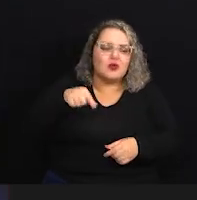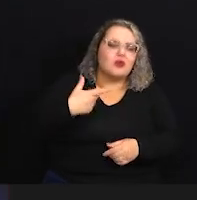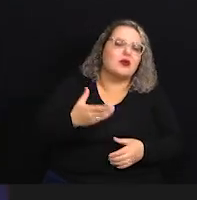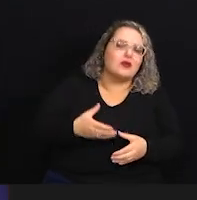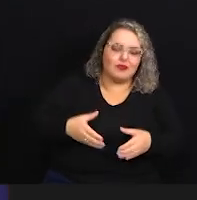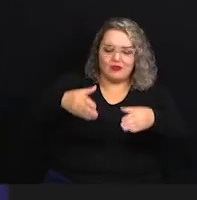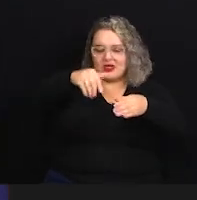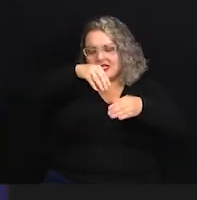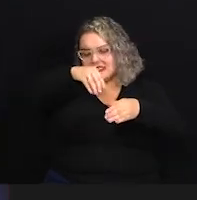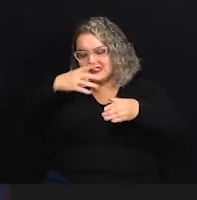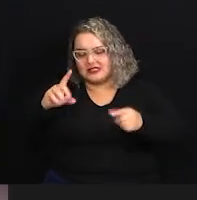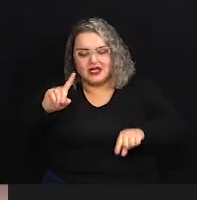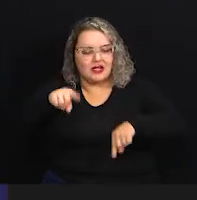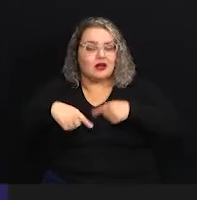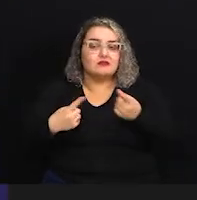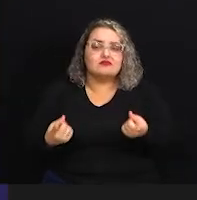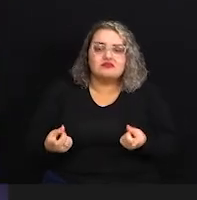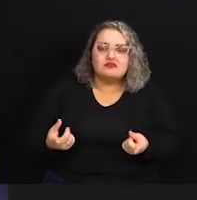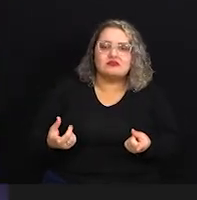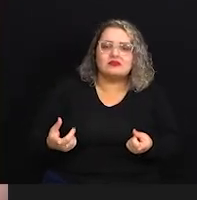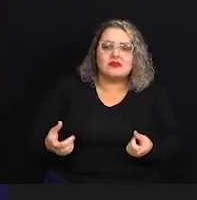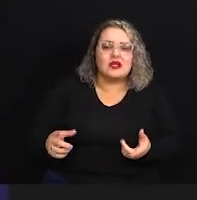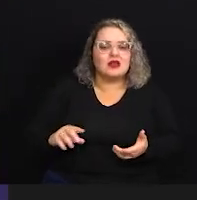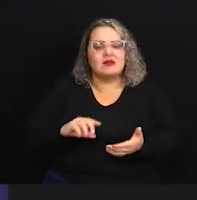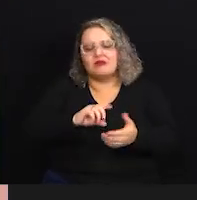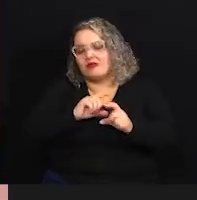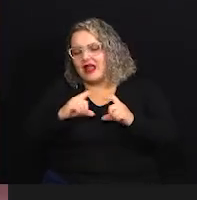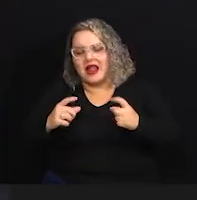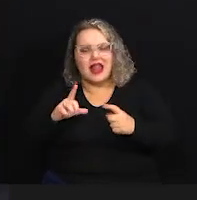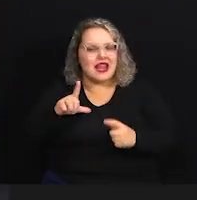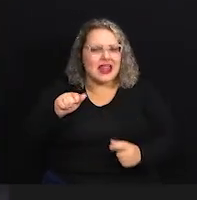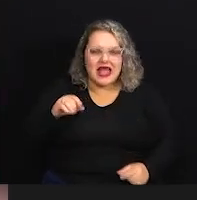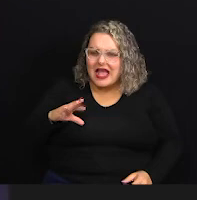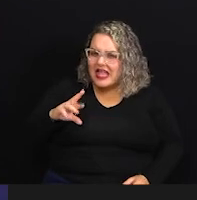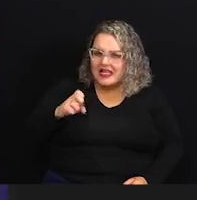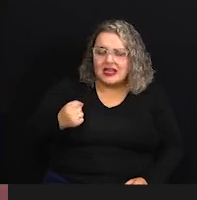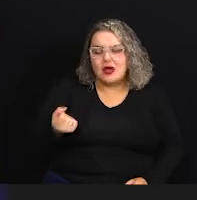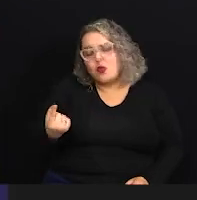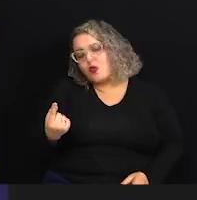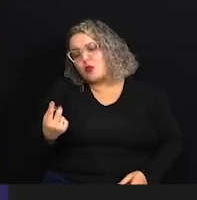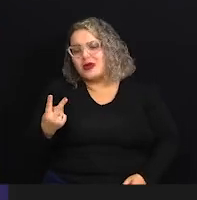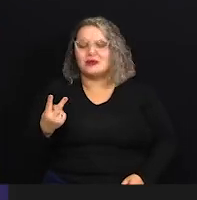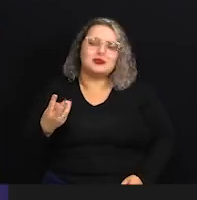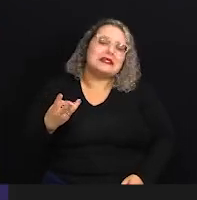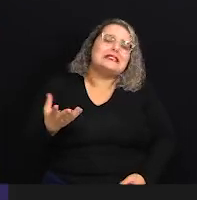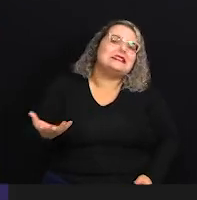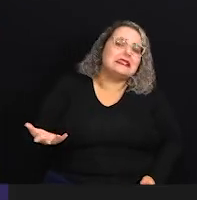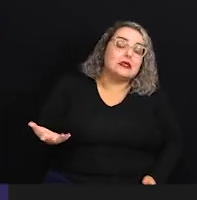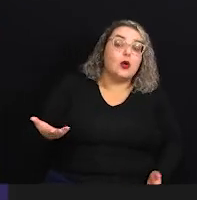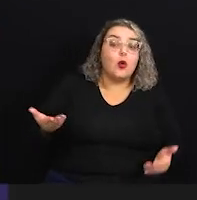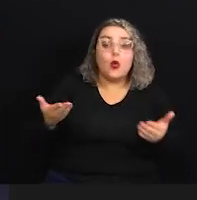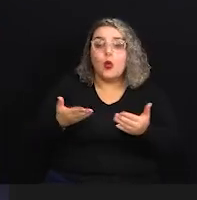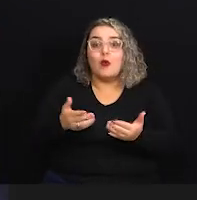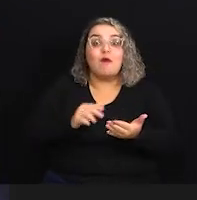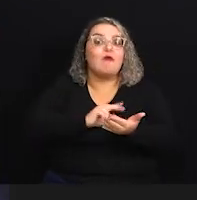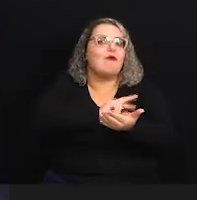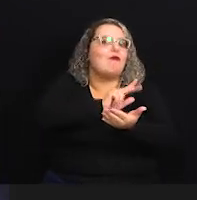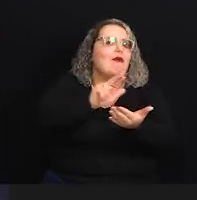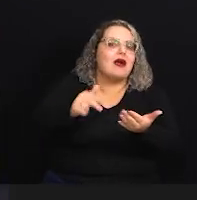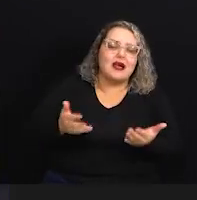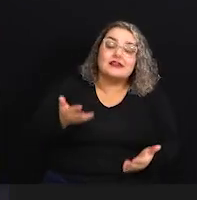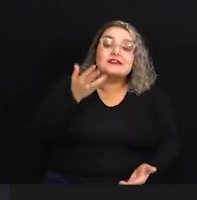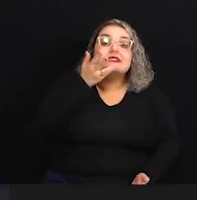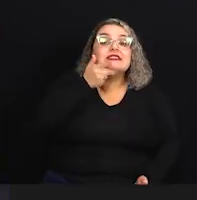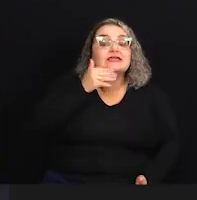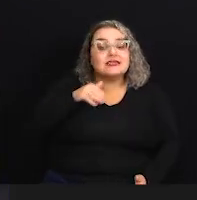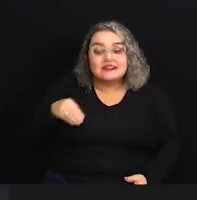outra levava uma garrafa PET, a outra levava cheio de lacres, tal, quer dizer, era uma, duas, três, hoje é muito,